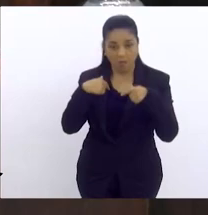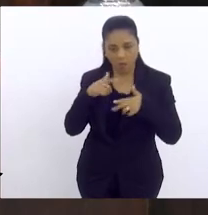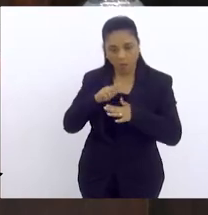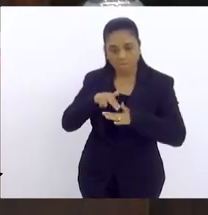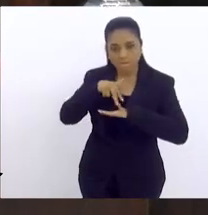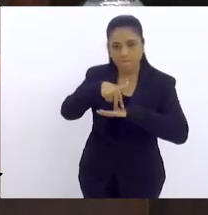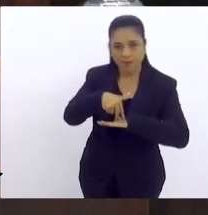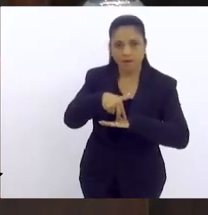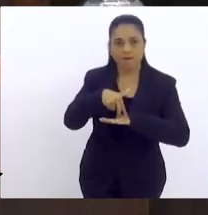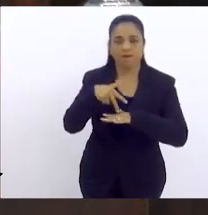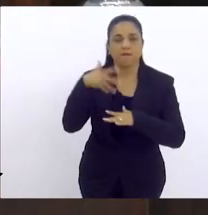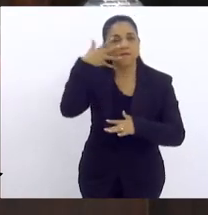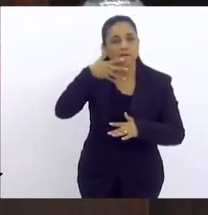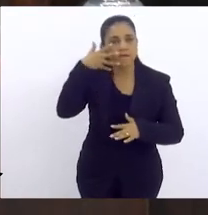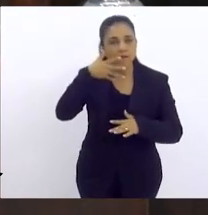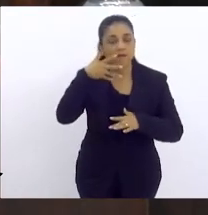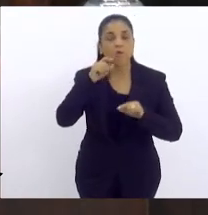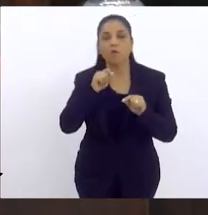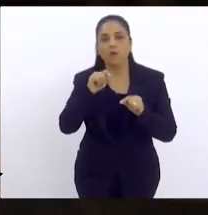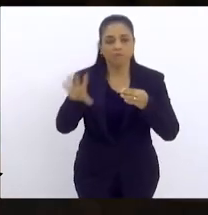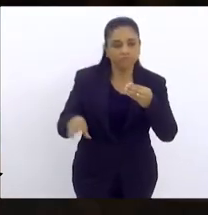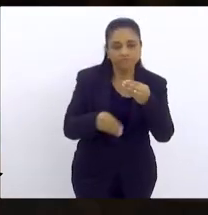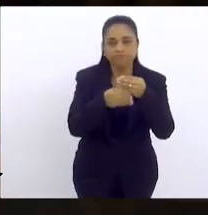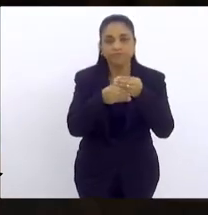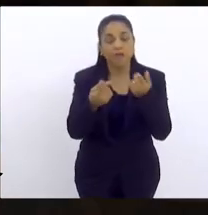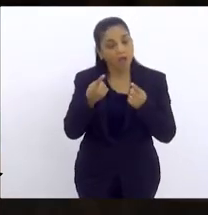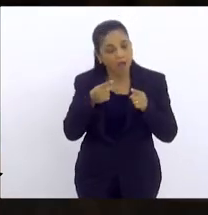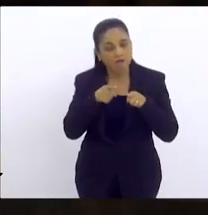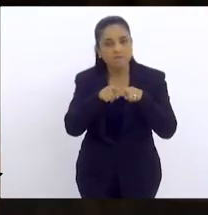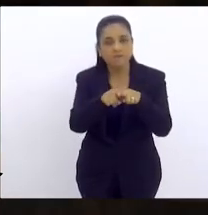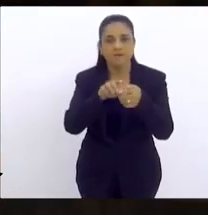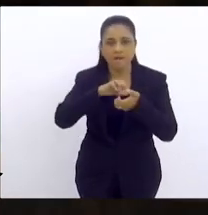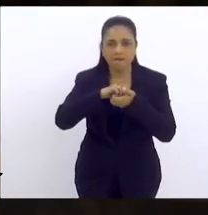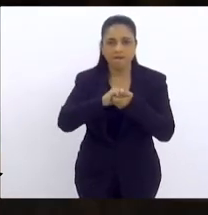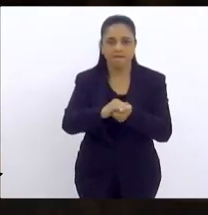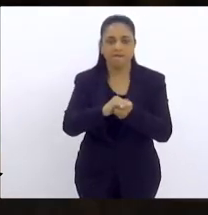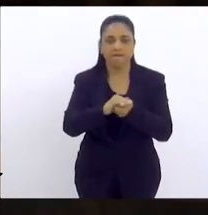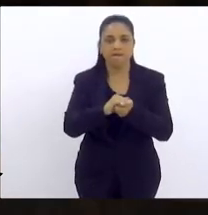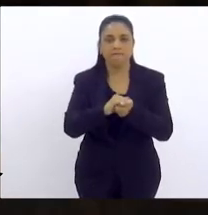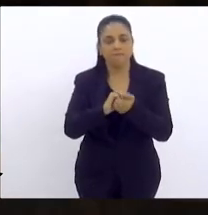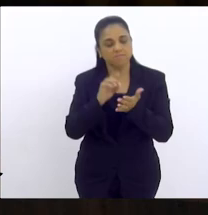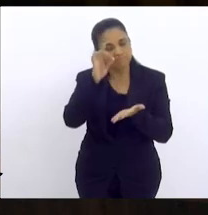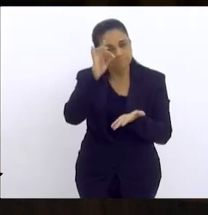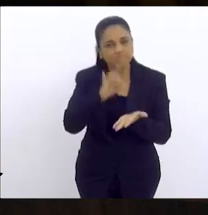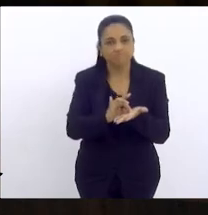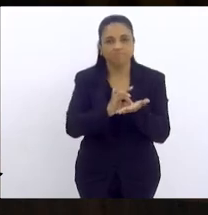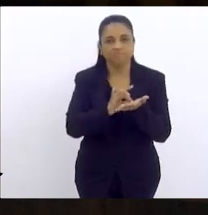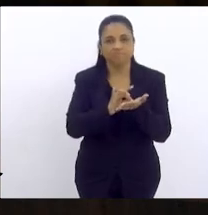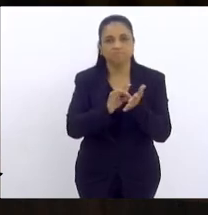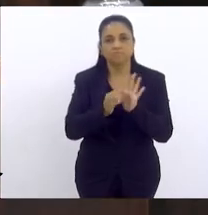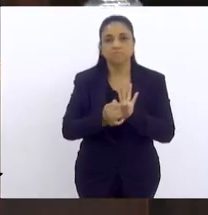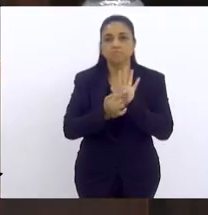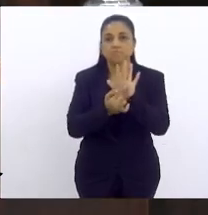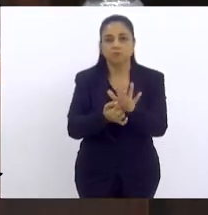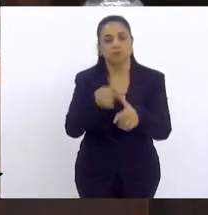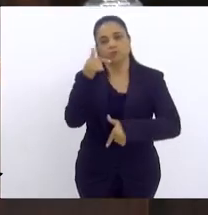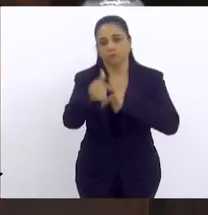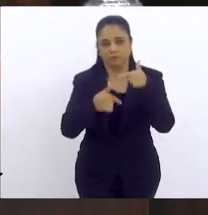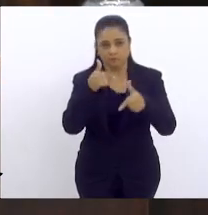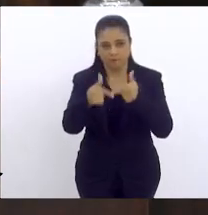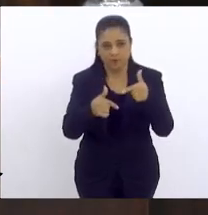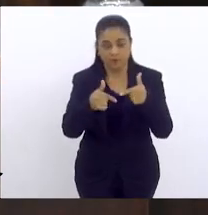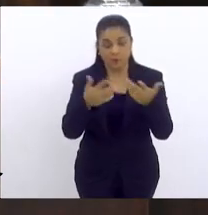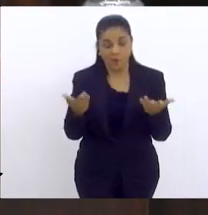vez reiterar é a nossa parceria para que possamos levar a realidade mas o que a população hoje quando o Heitor